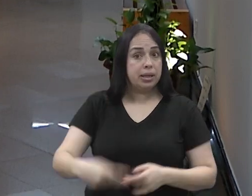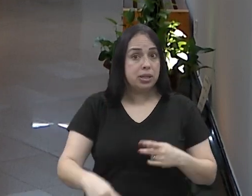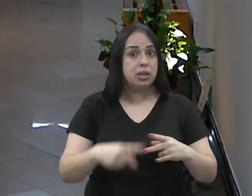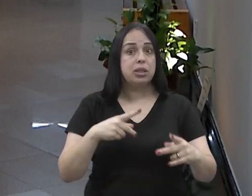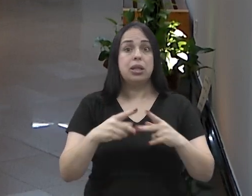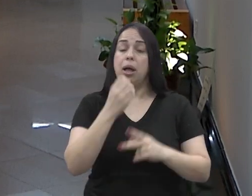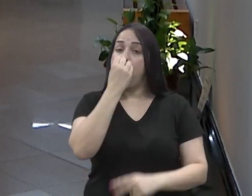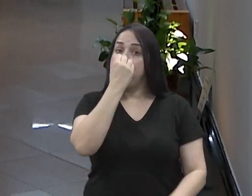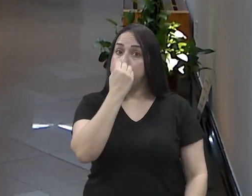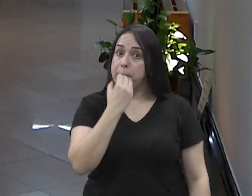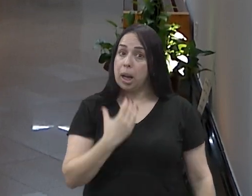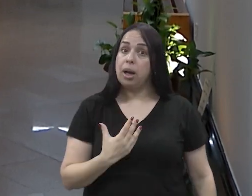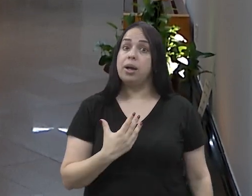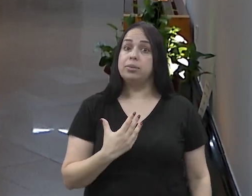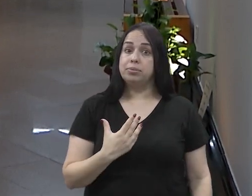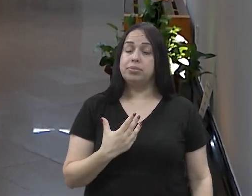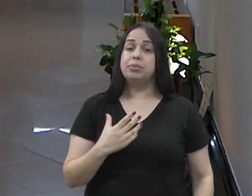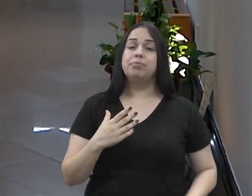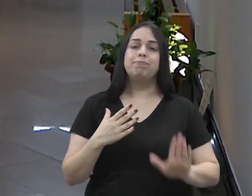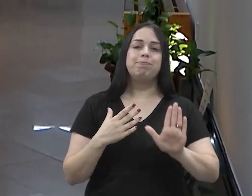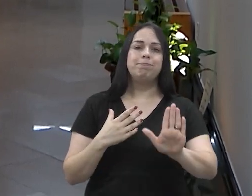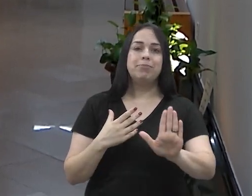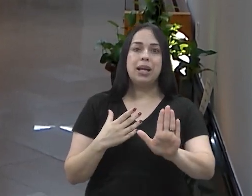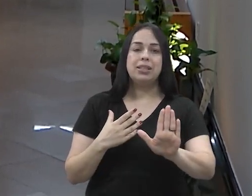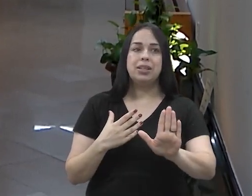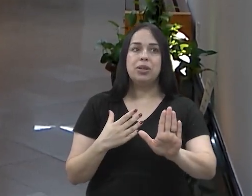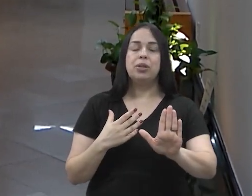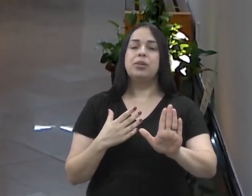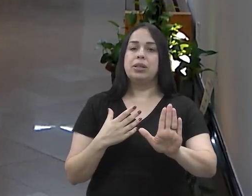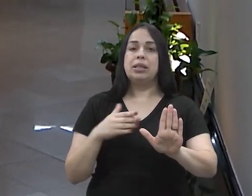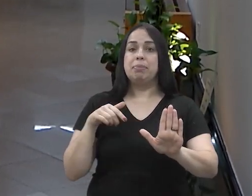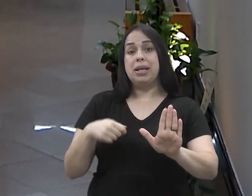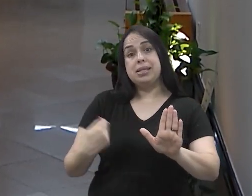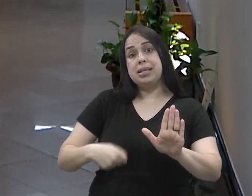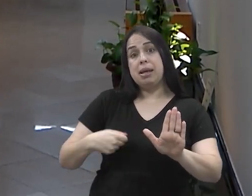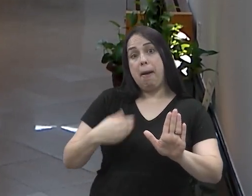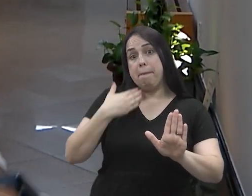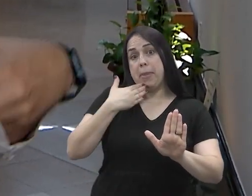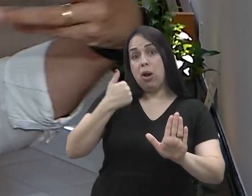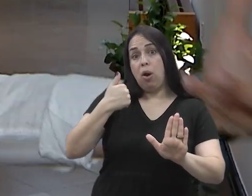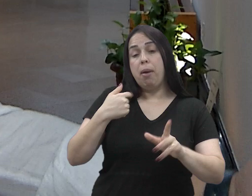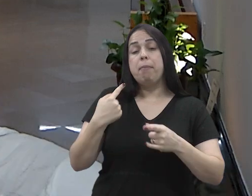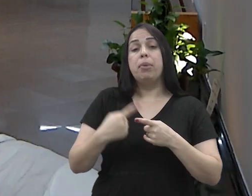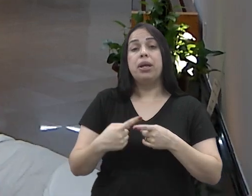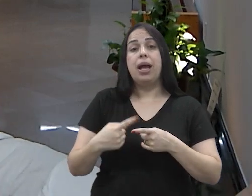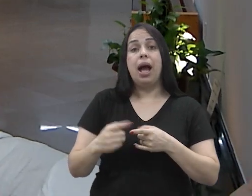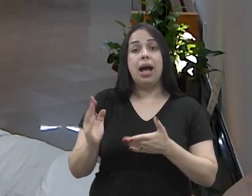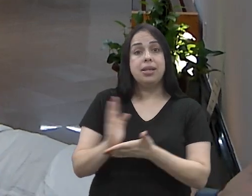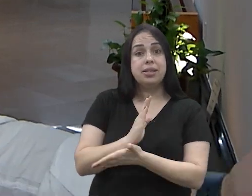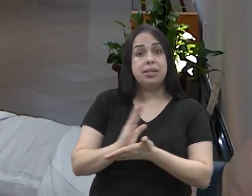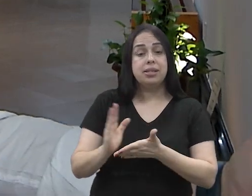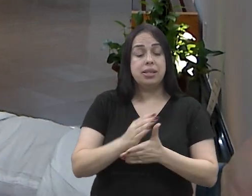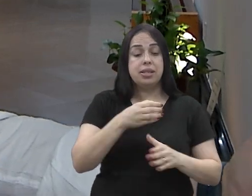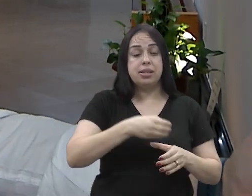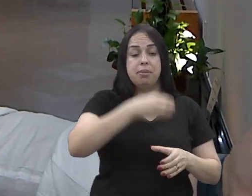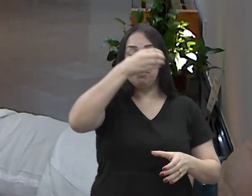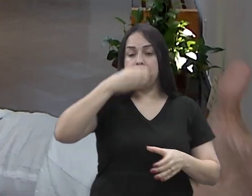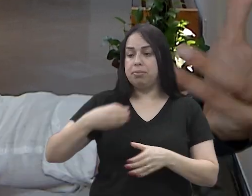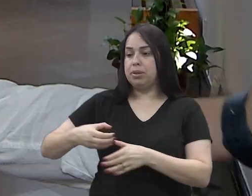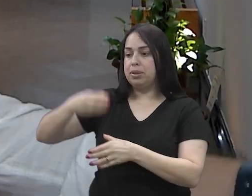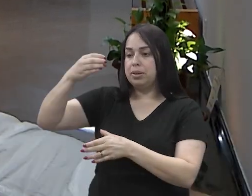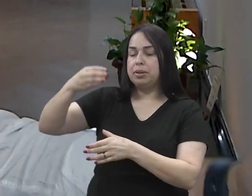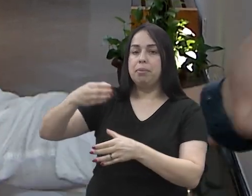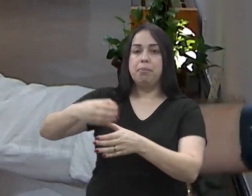bem, é um dos municípios em São José dos Campos que está bem, mas não está melhor justamente porque muitas vezes essas antenas que as empresas de